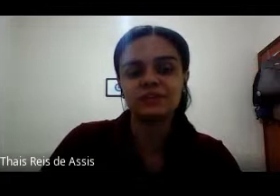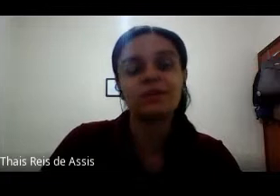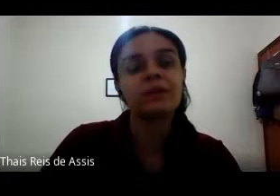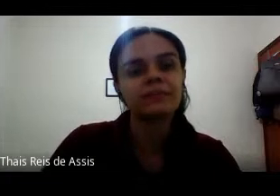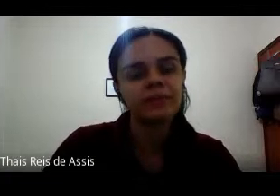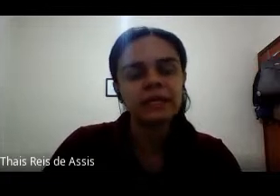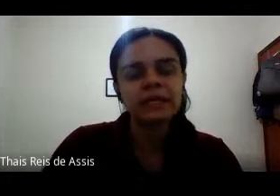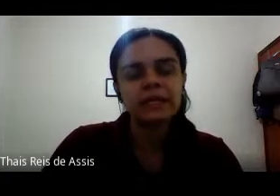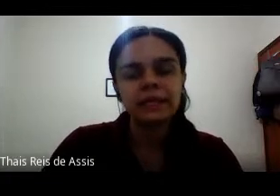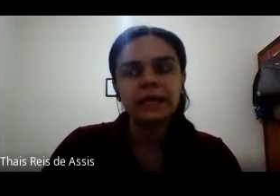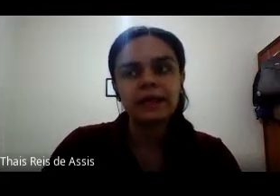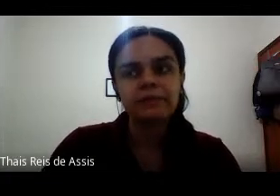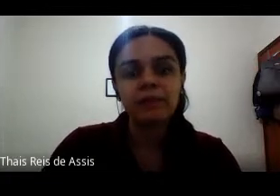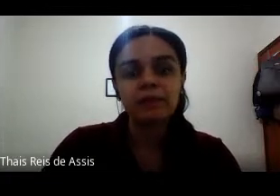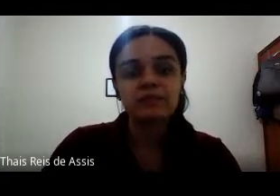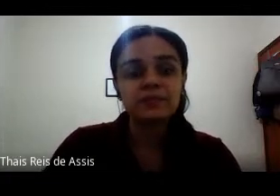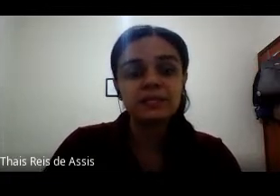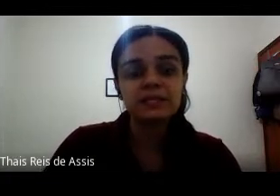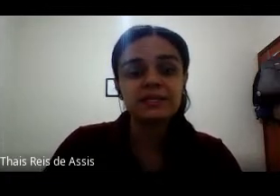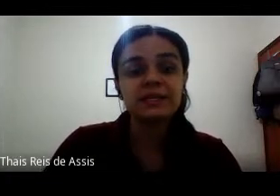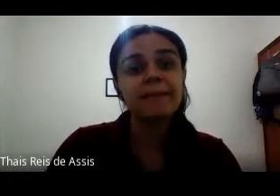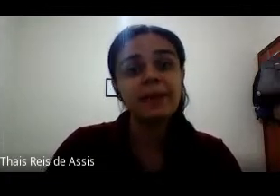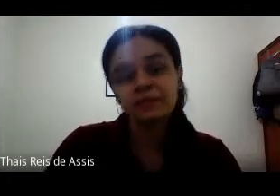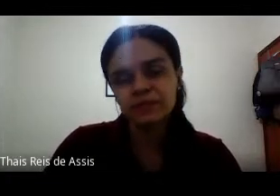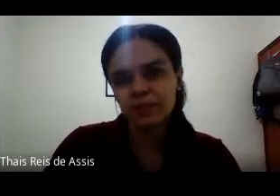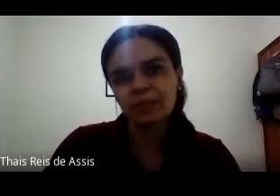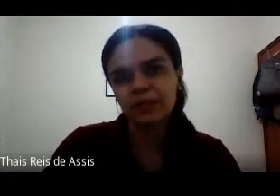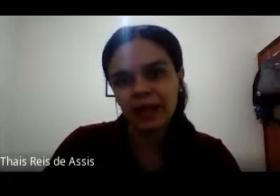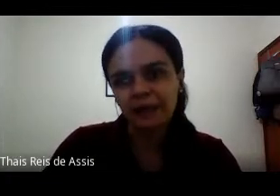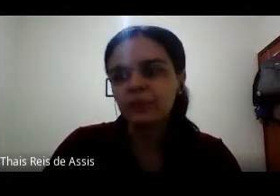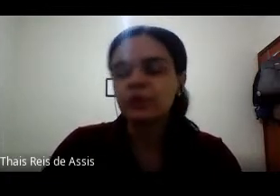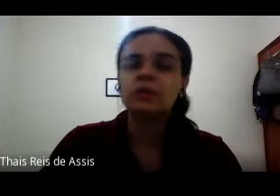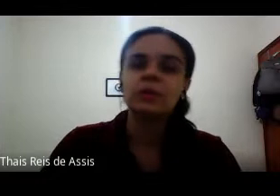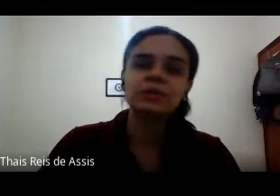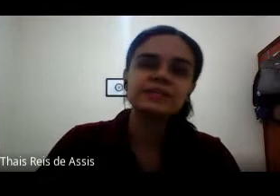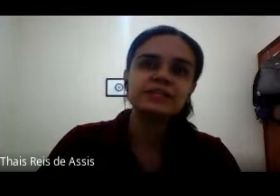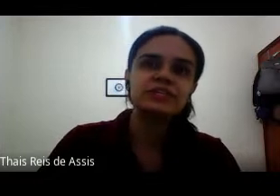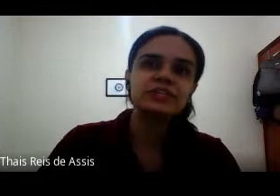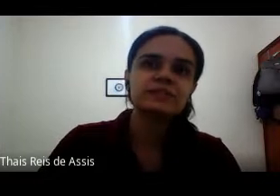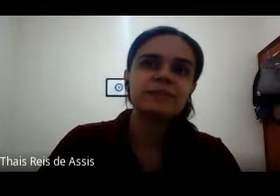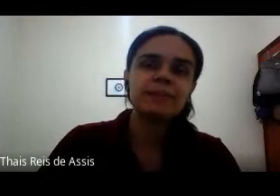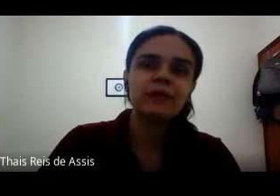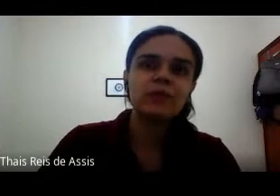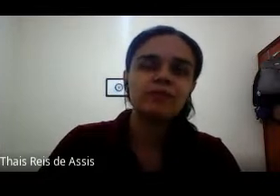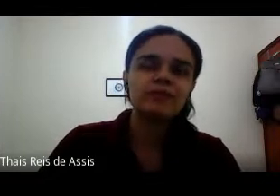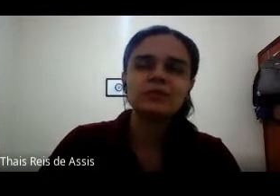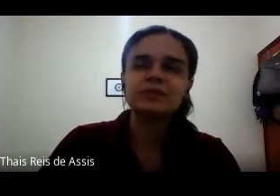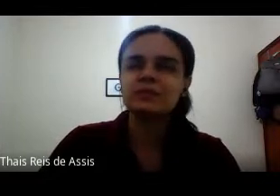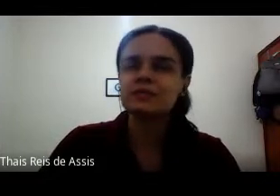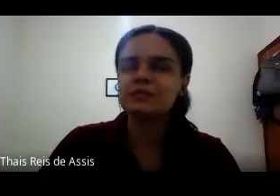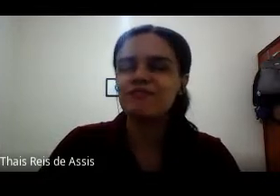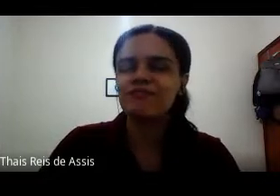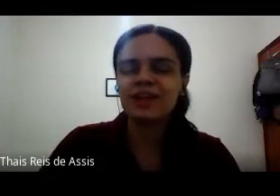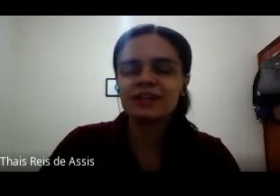na escola tem ganhado palco. O professor precisa de saber se comunicar. Quantas vezes a gente não se deparou com professores